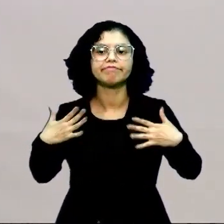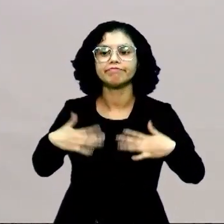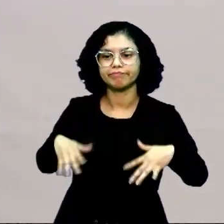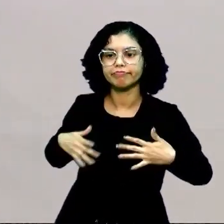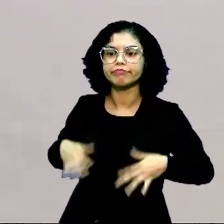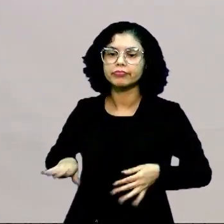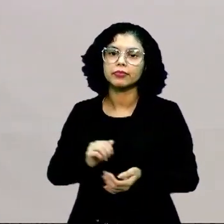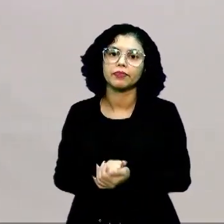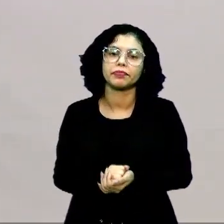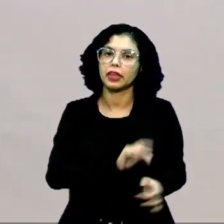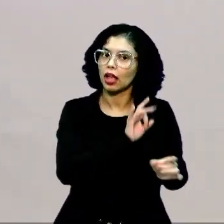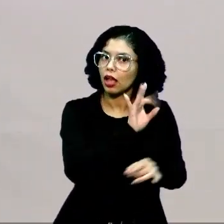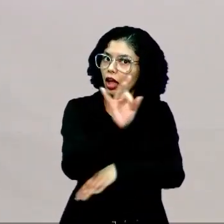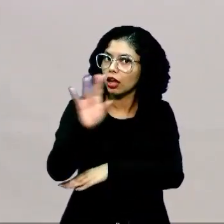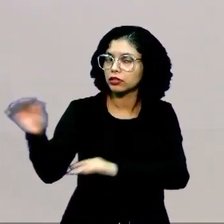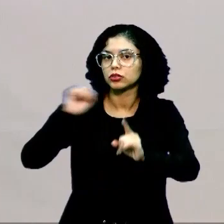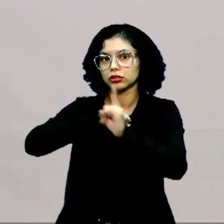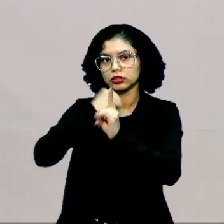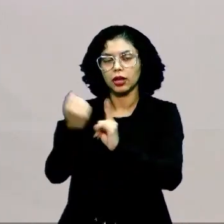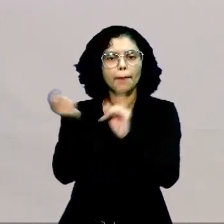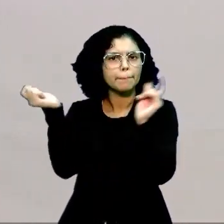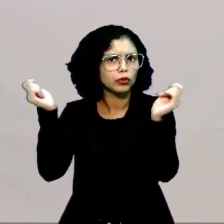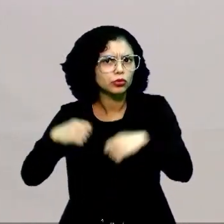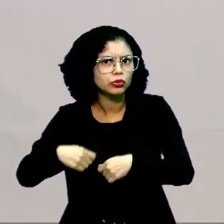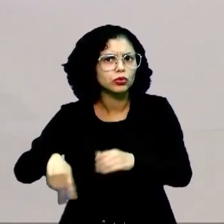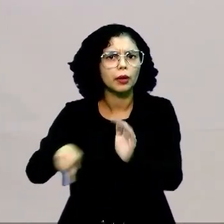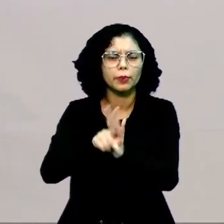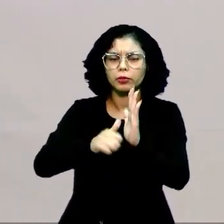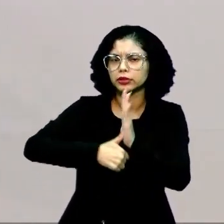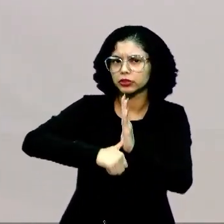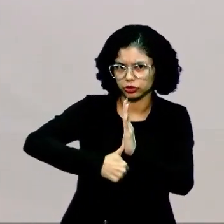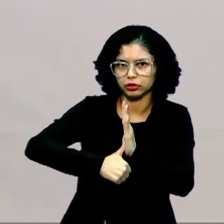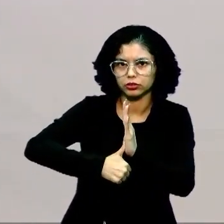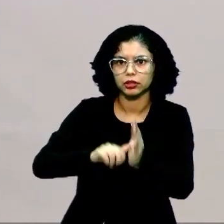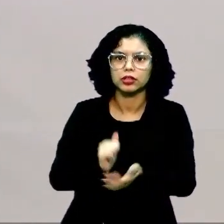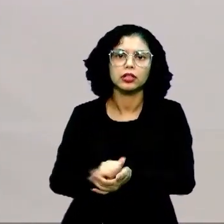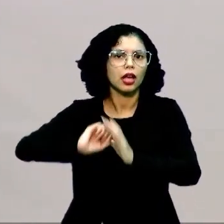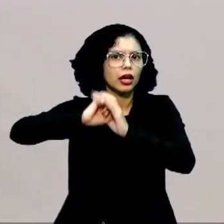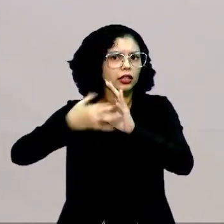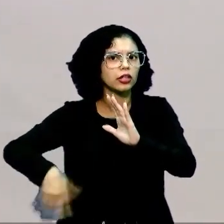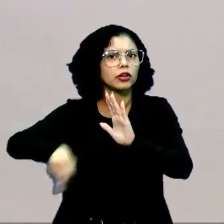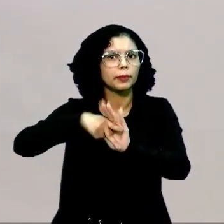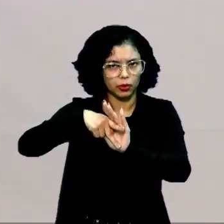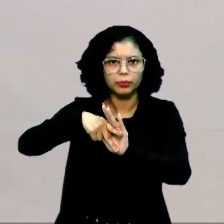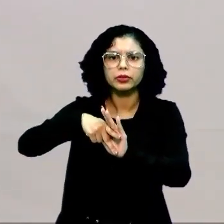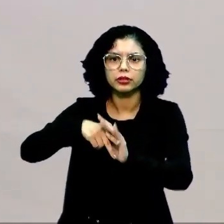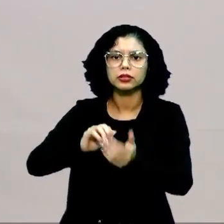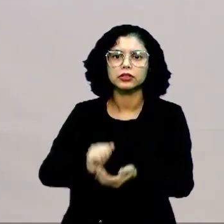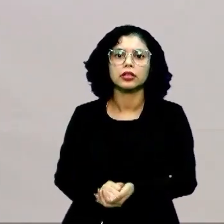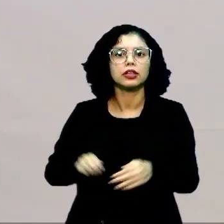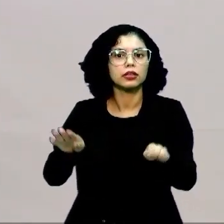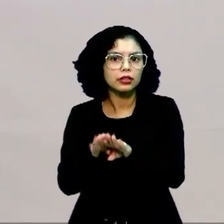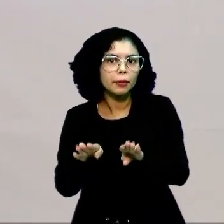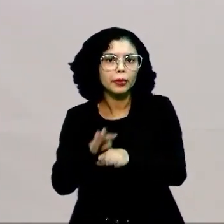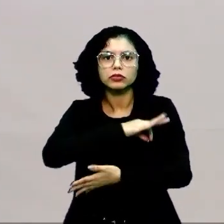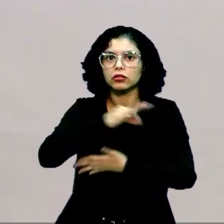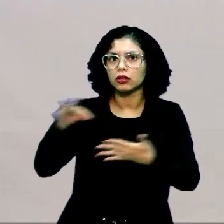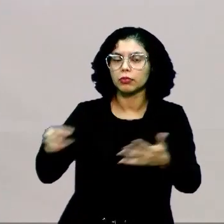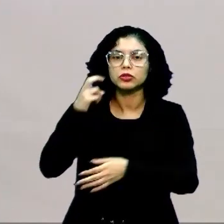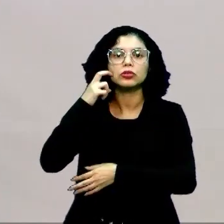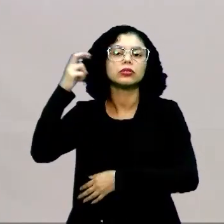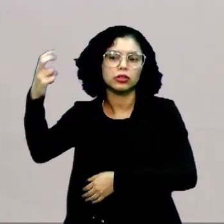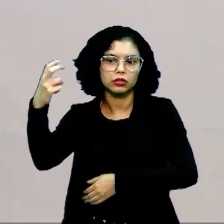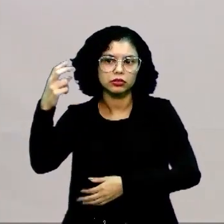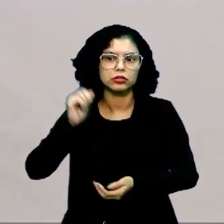tranquilidade. Cada sociedade possui identidade, características próprias e os seus elementos